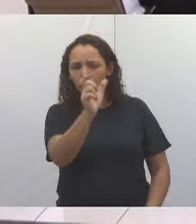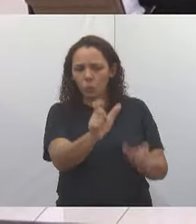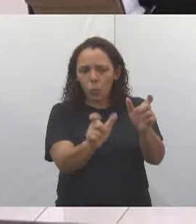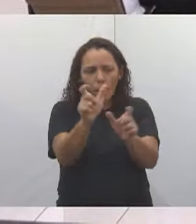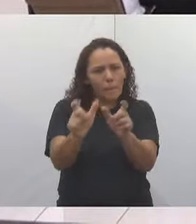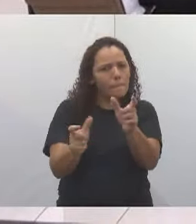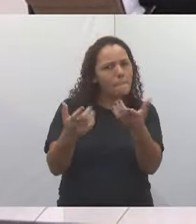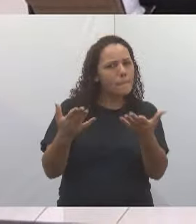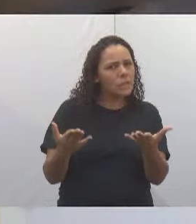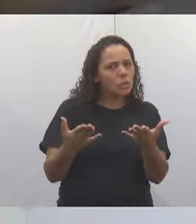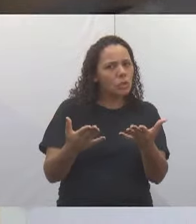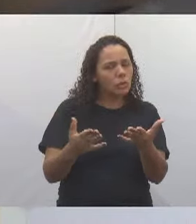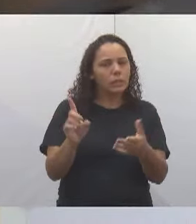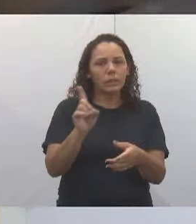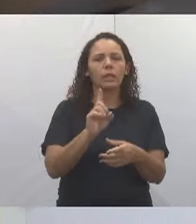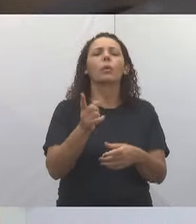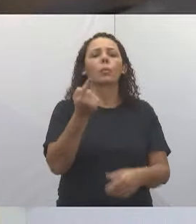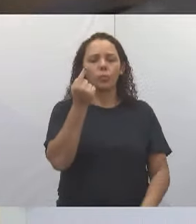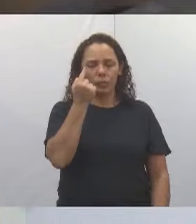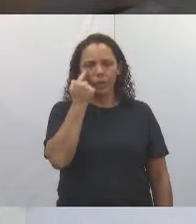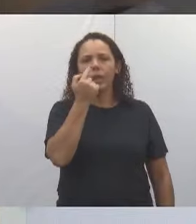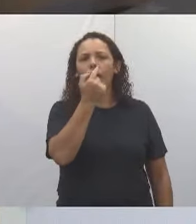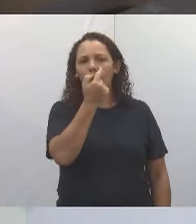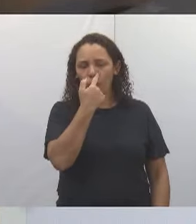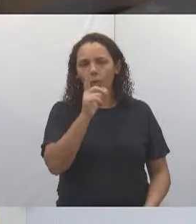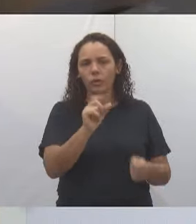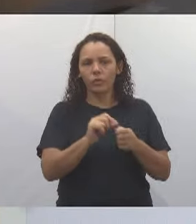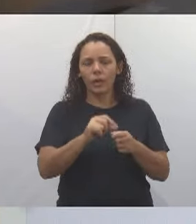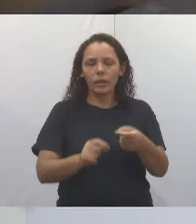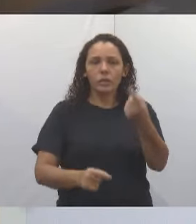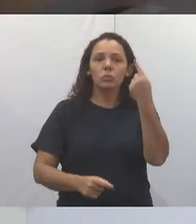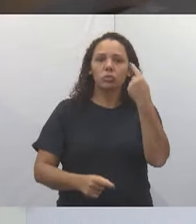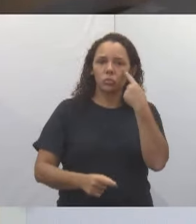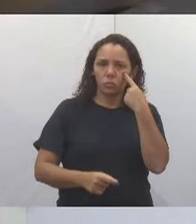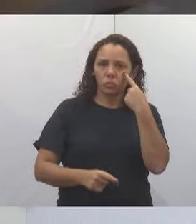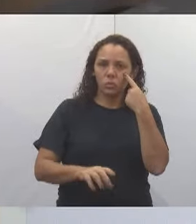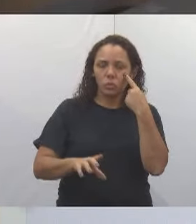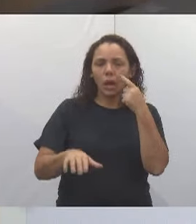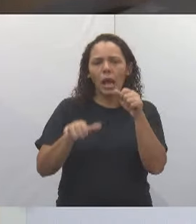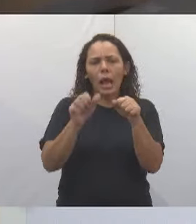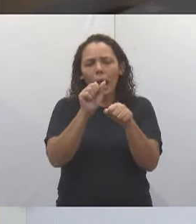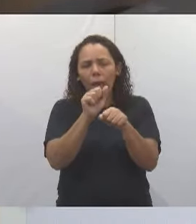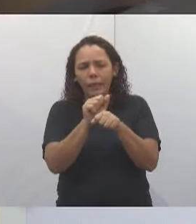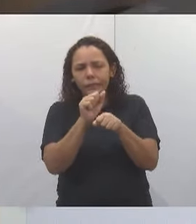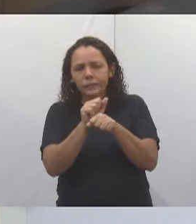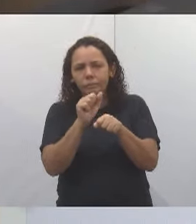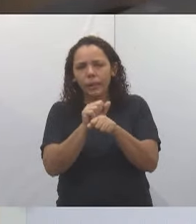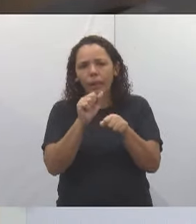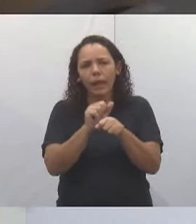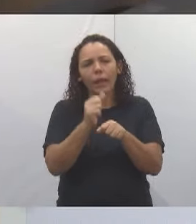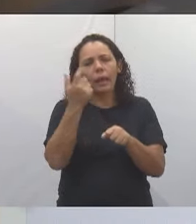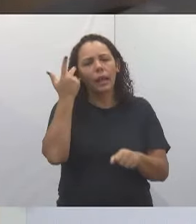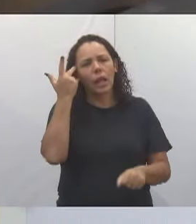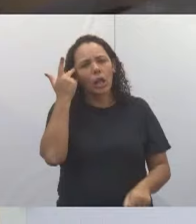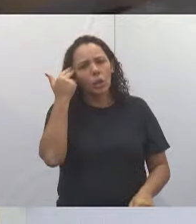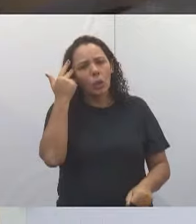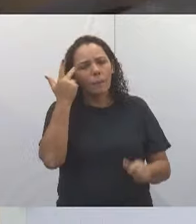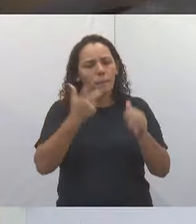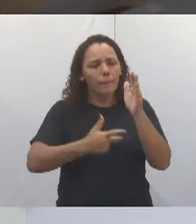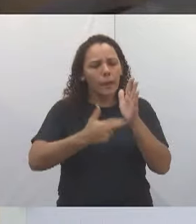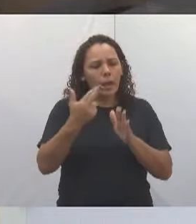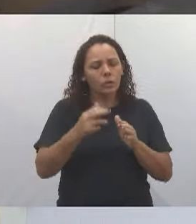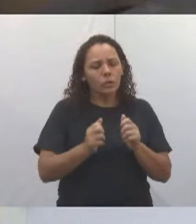faz um olho, depois de um tempo, aí o paciente recupera, vai se adaptar com a lente, vai ver se não teve complicação.